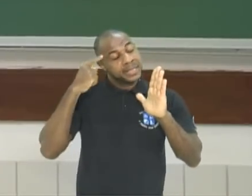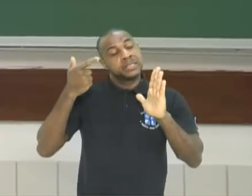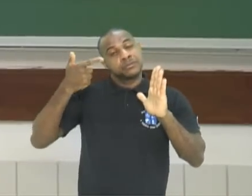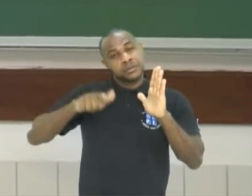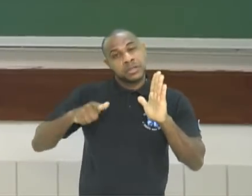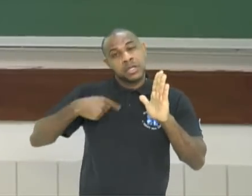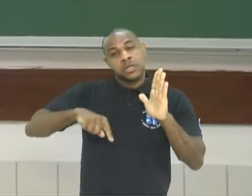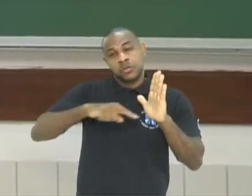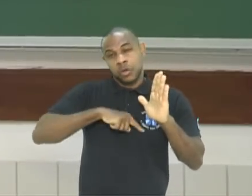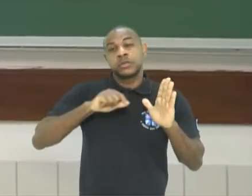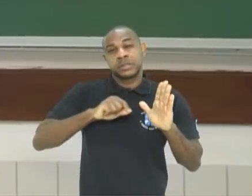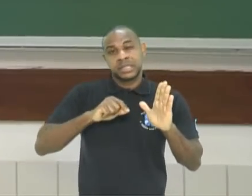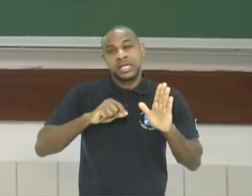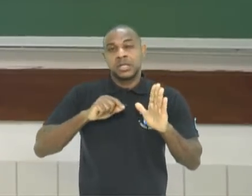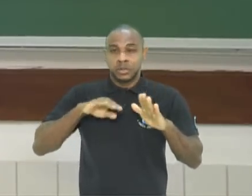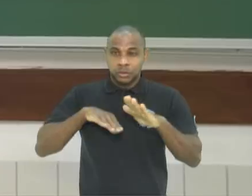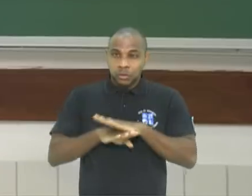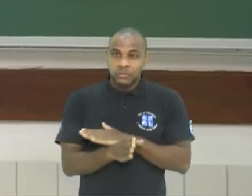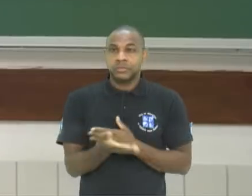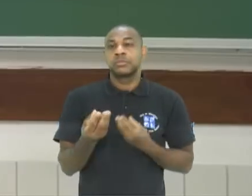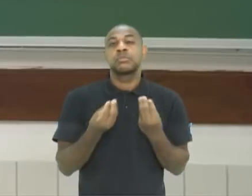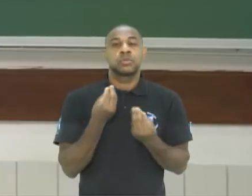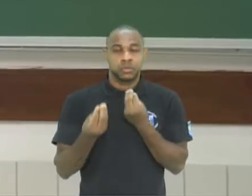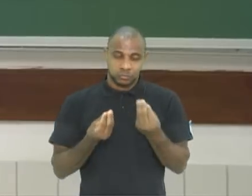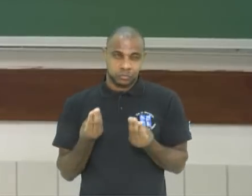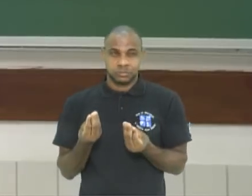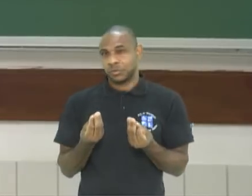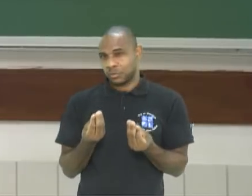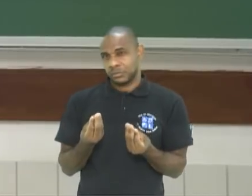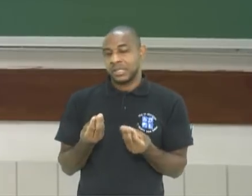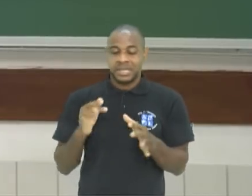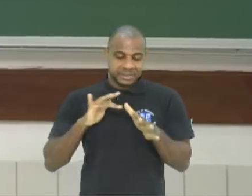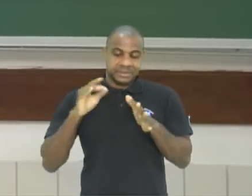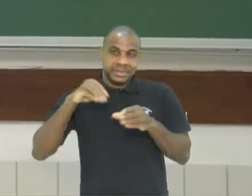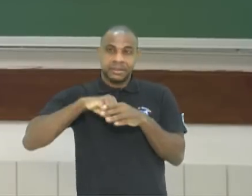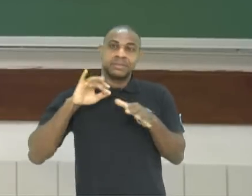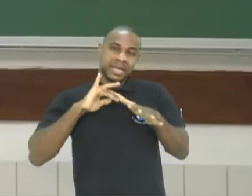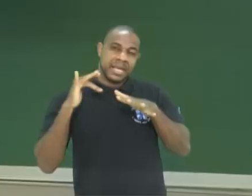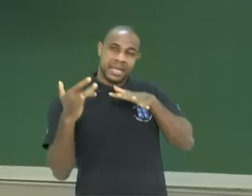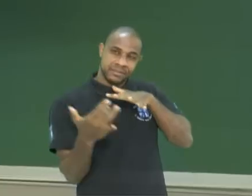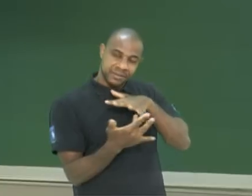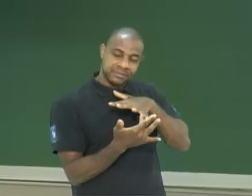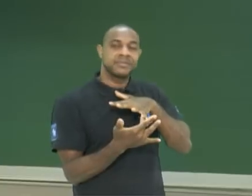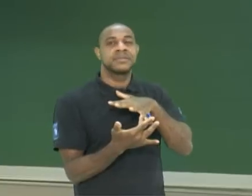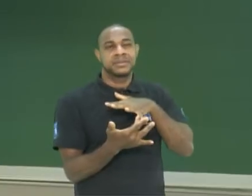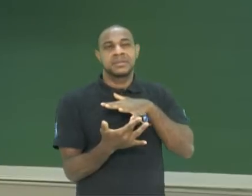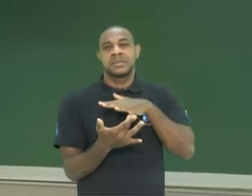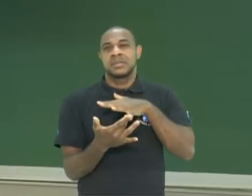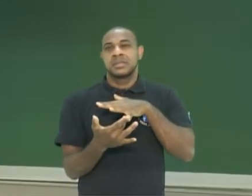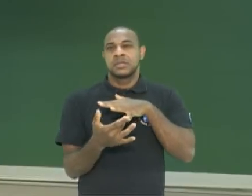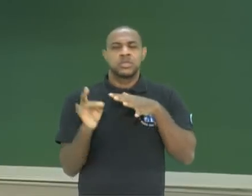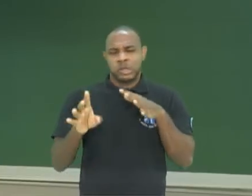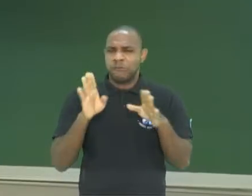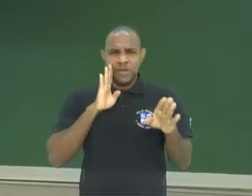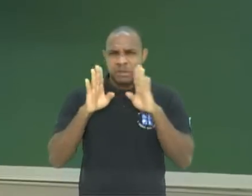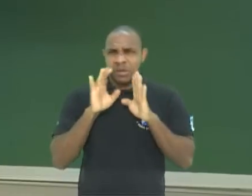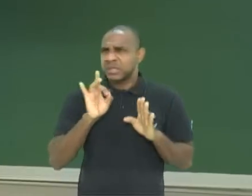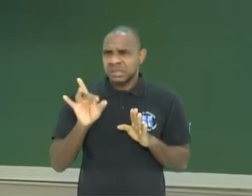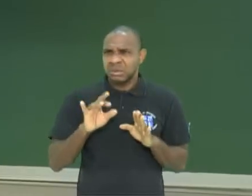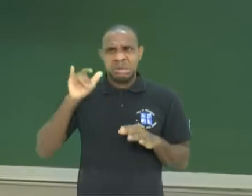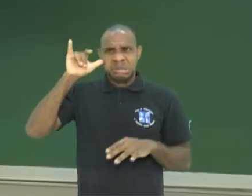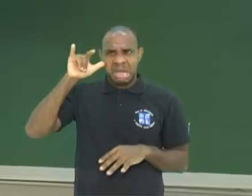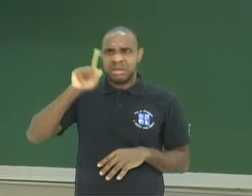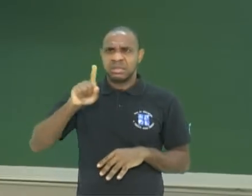nos nossos hábitos, né? Nos nossos hábitos ali nas redes sociais. E quando falo de rede social, não estou falando somente de Facebook, Instagram, não.